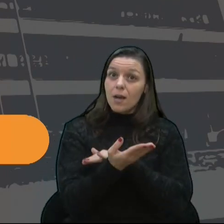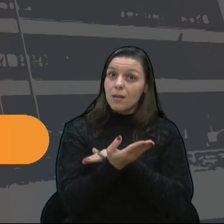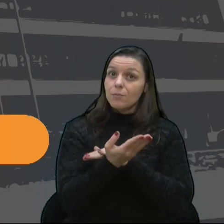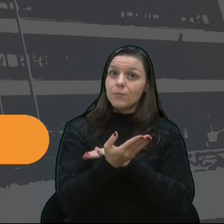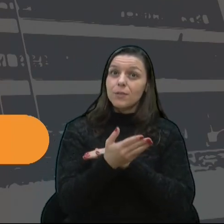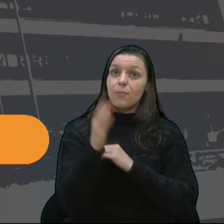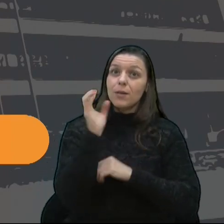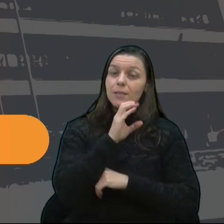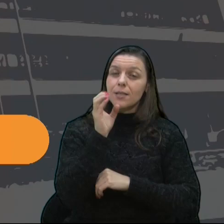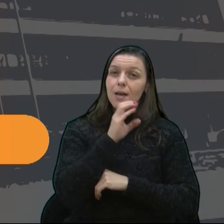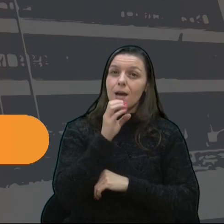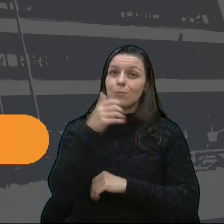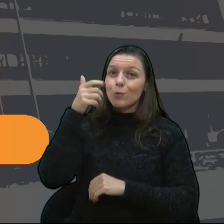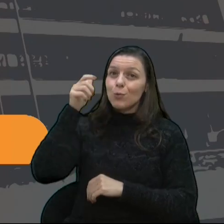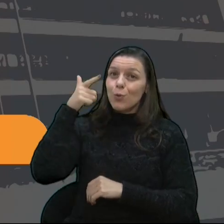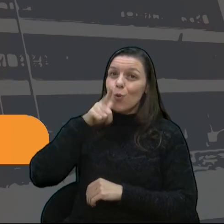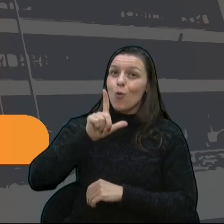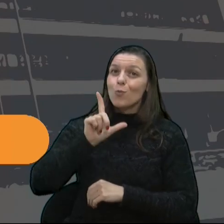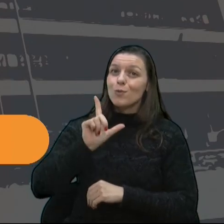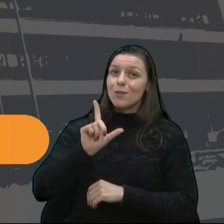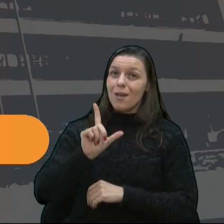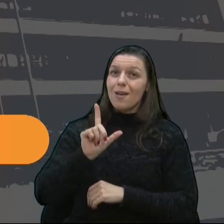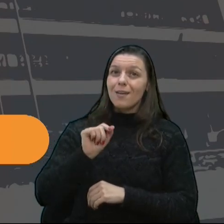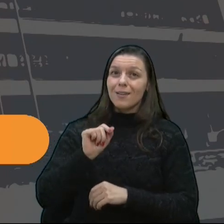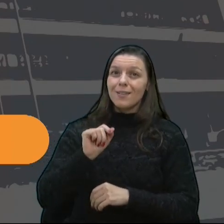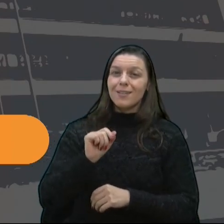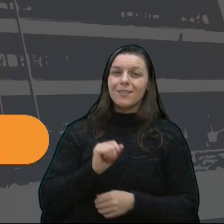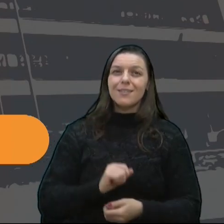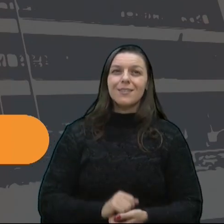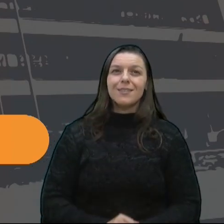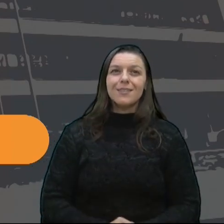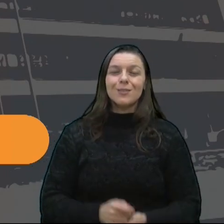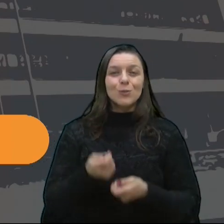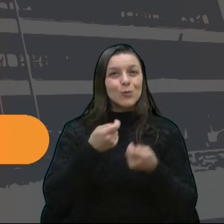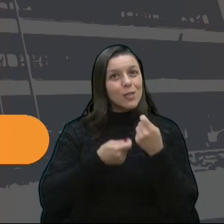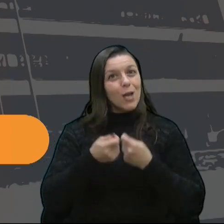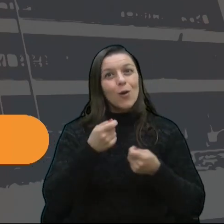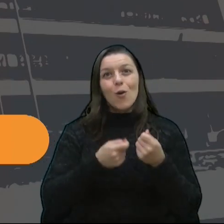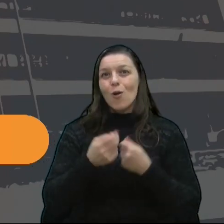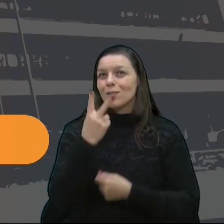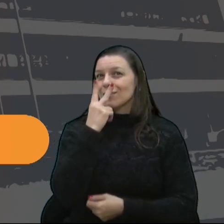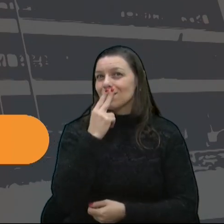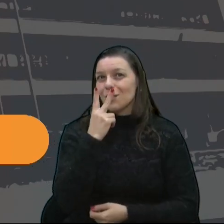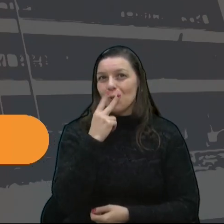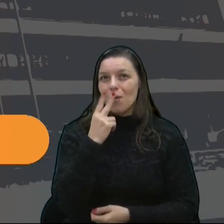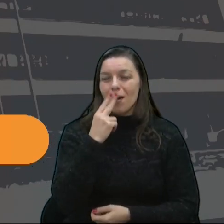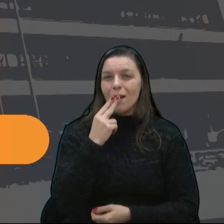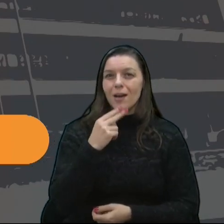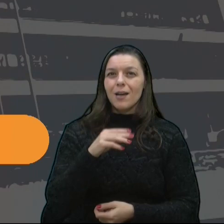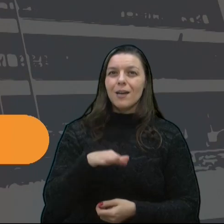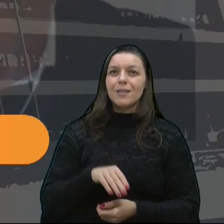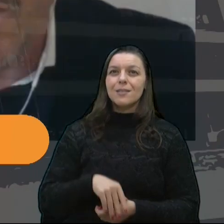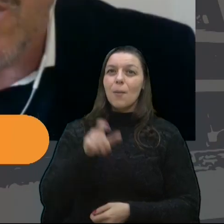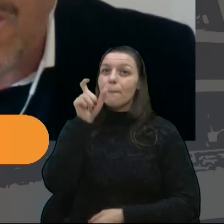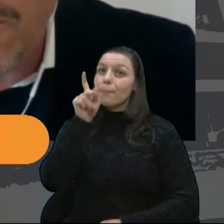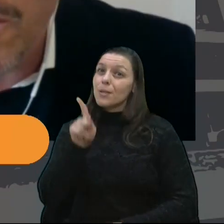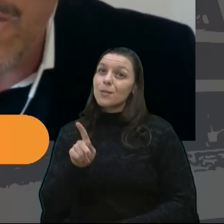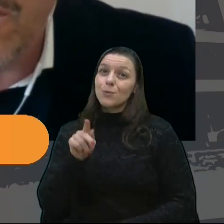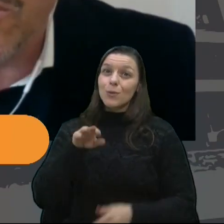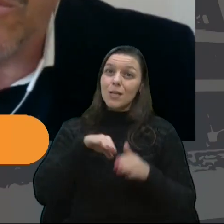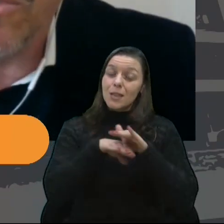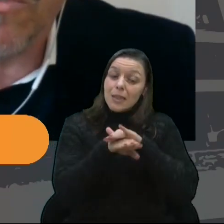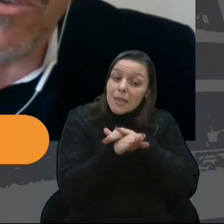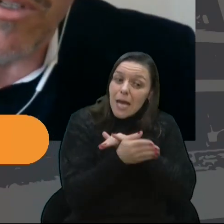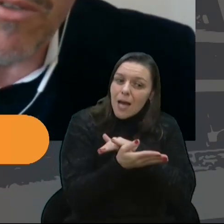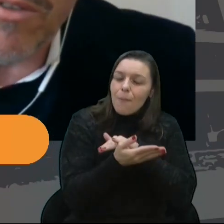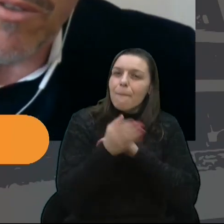que é Darwin. Na natureza é aquele que se adapta mais rápido. E nos negócios também é assim. Tem que se adaptar mais rápido. As empresas têm que fazer